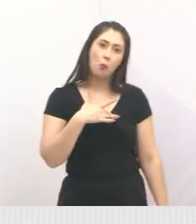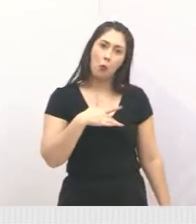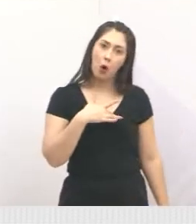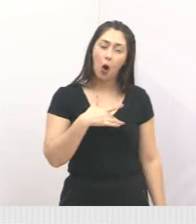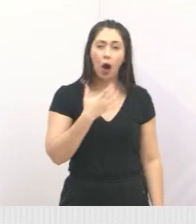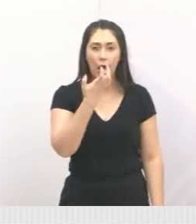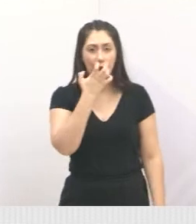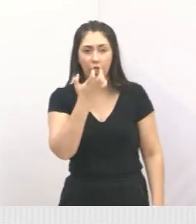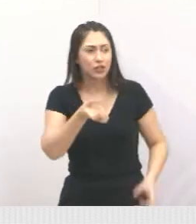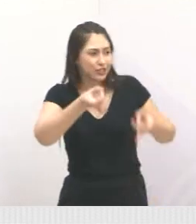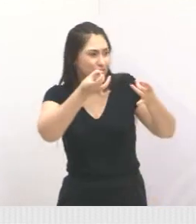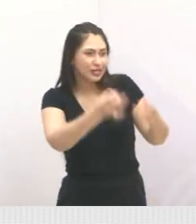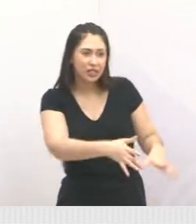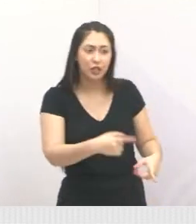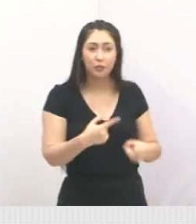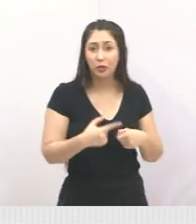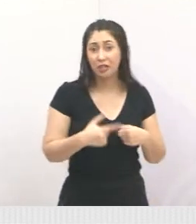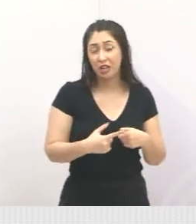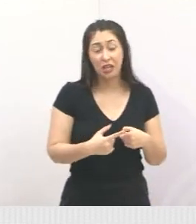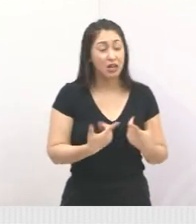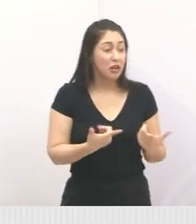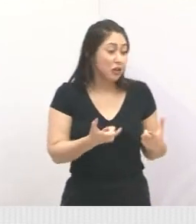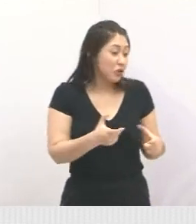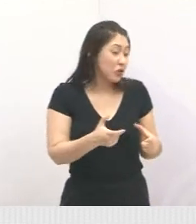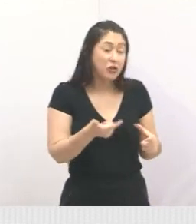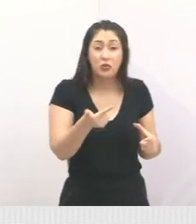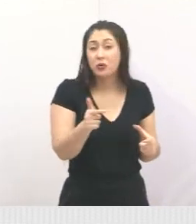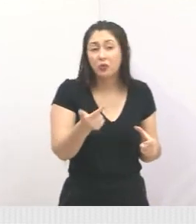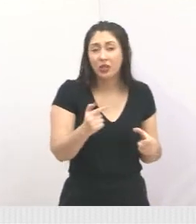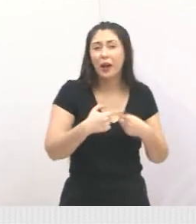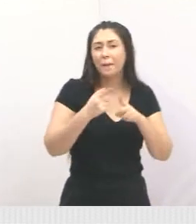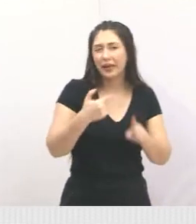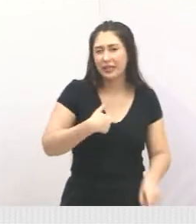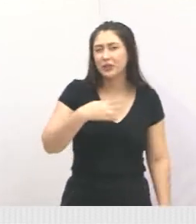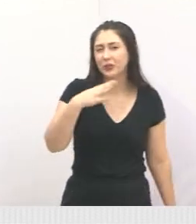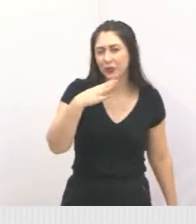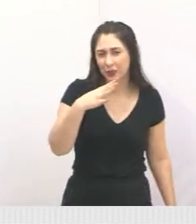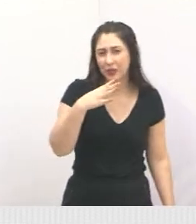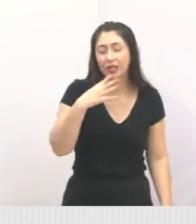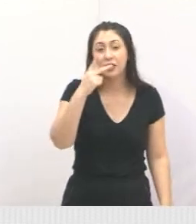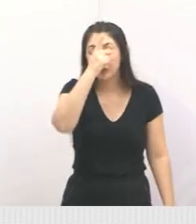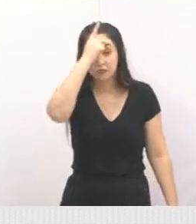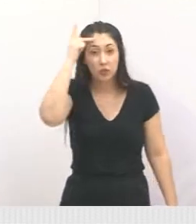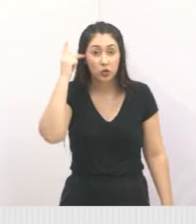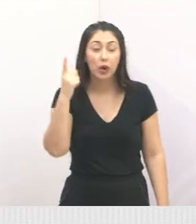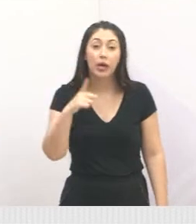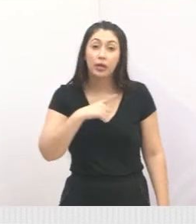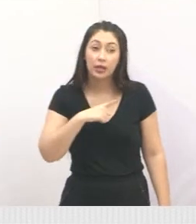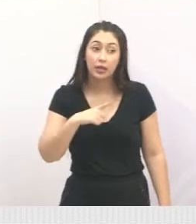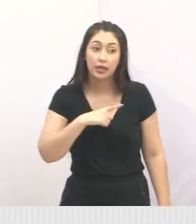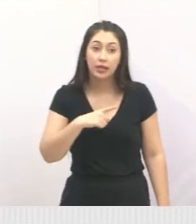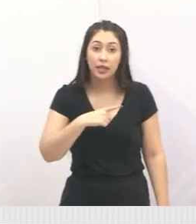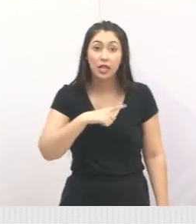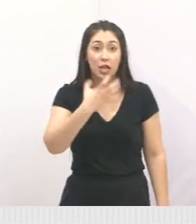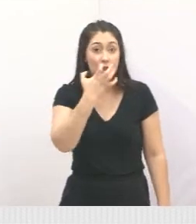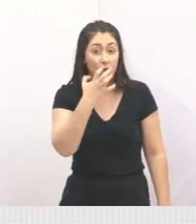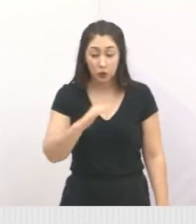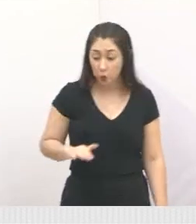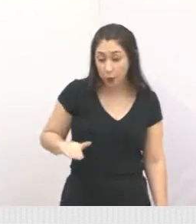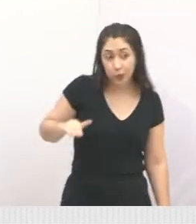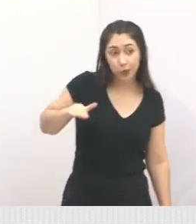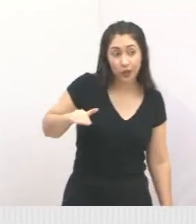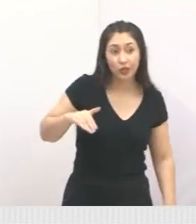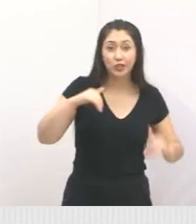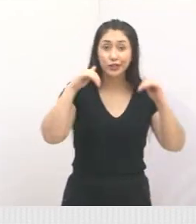é o primeiro a ser dispensado, que não cabe no apartamento. Tá? Só que eu conheço pessoas, vereador Abner, que tem pitbull dentro de